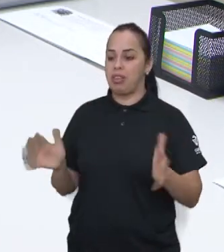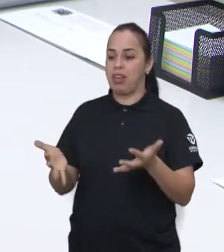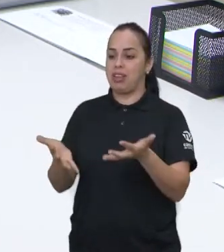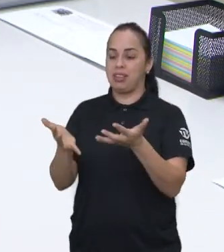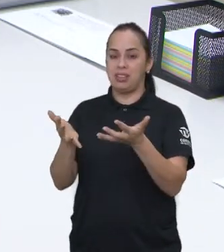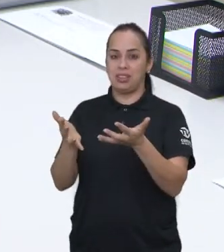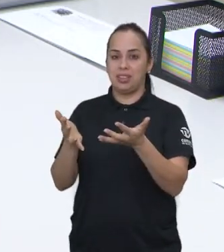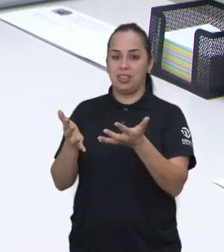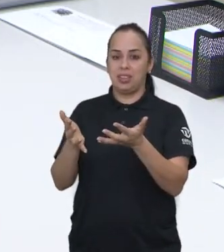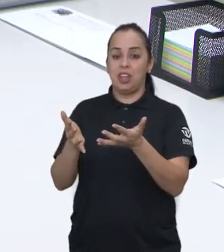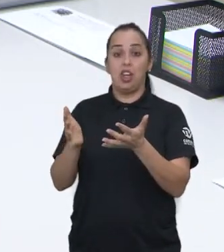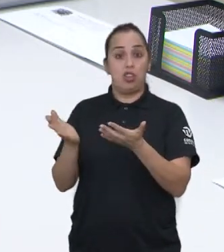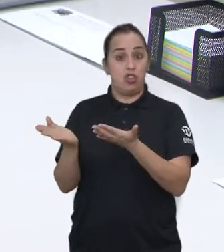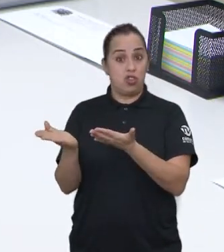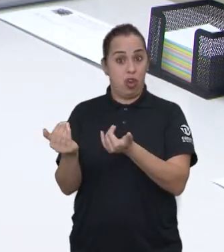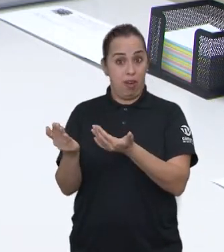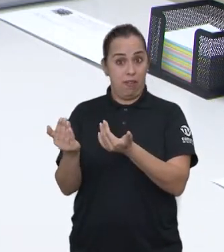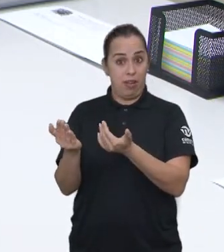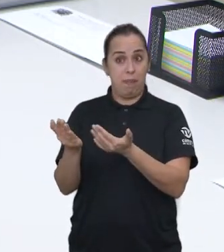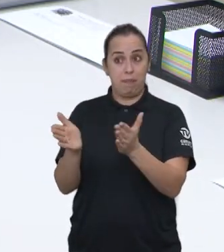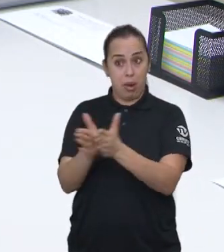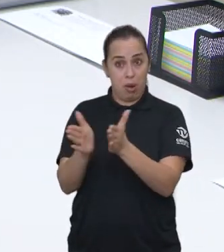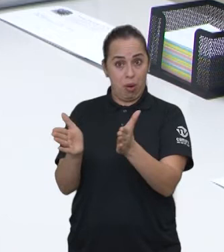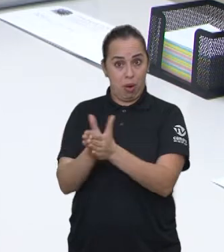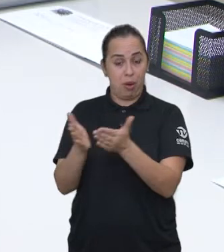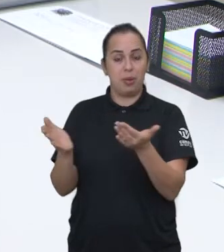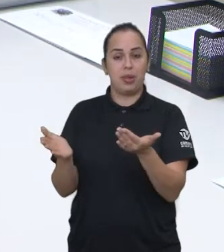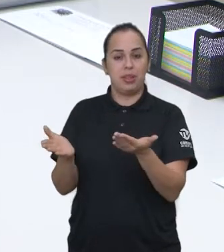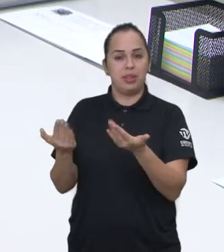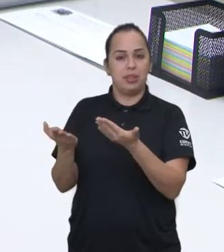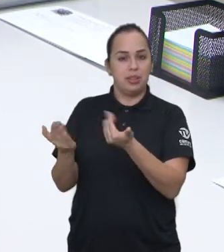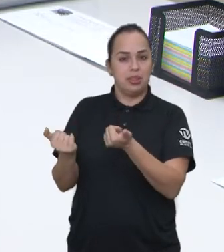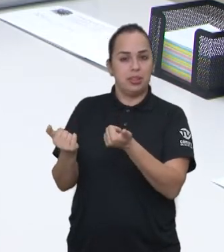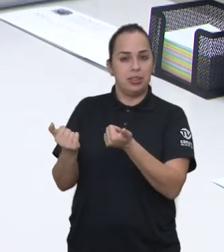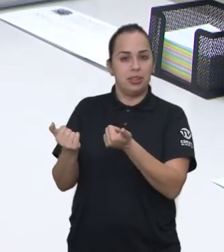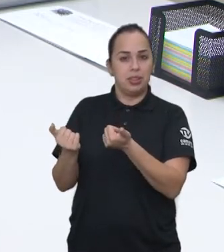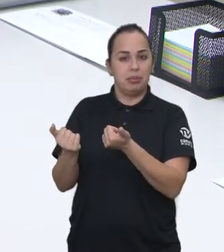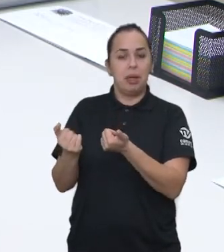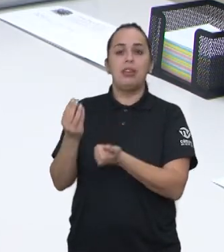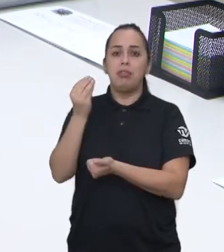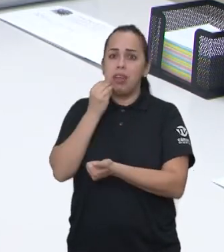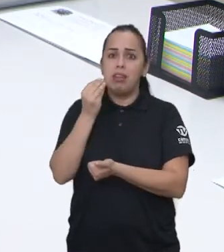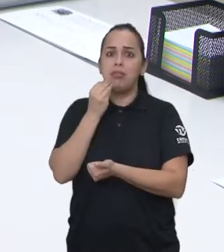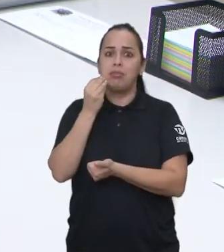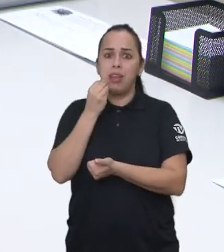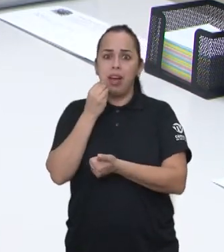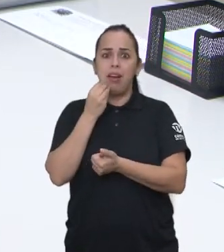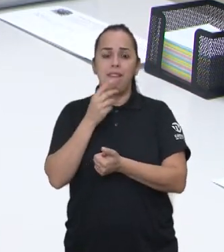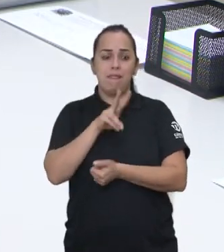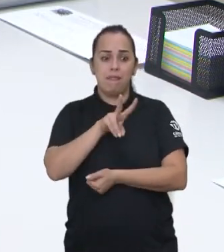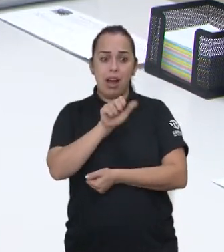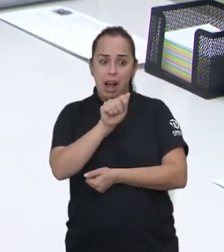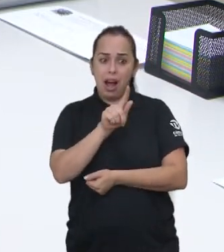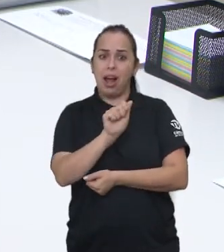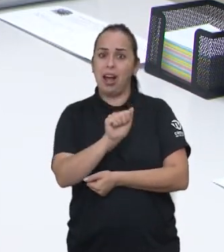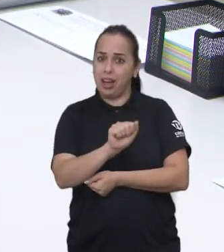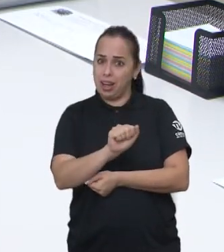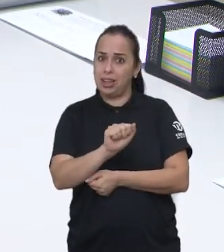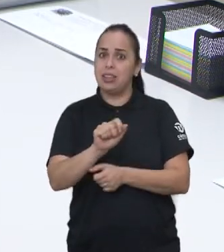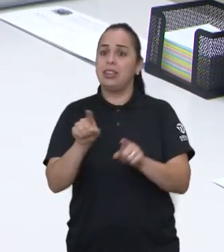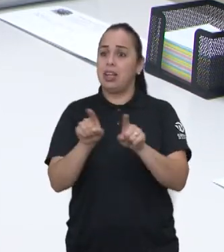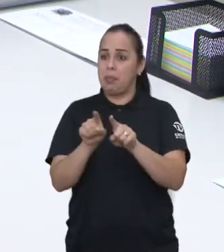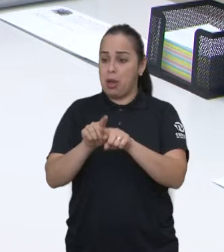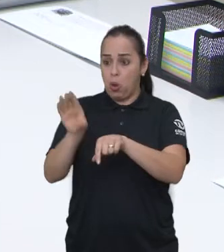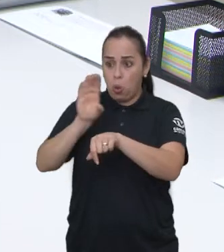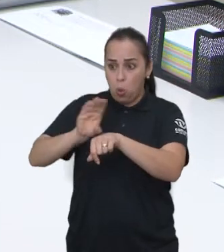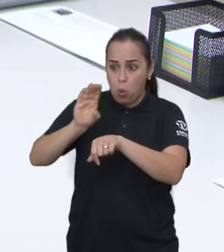maneira de incentivar o jovem e no caso jovens de baixa renda a disputar a vaga na